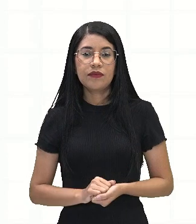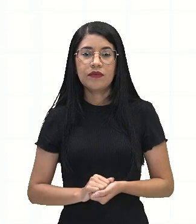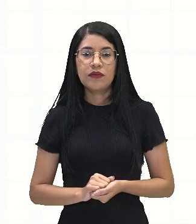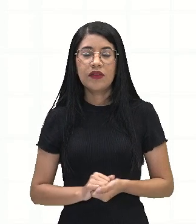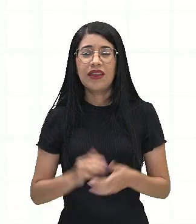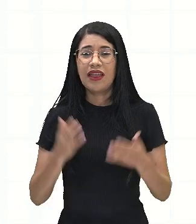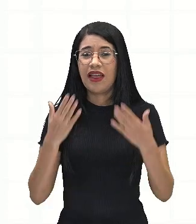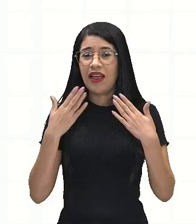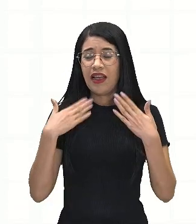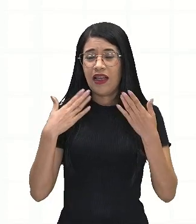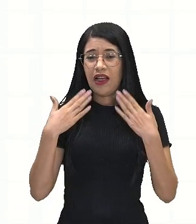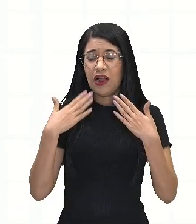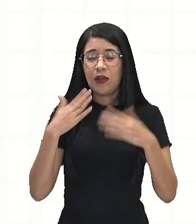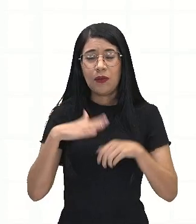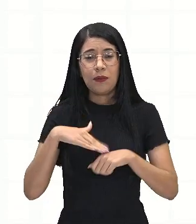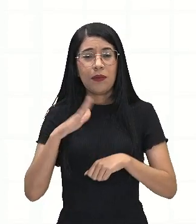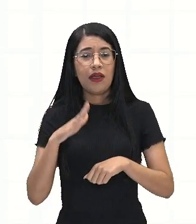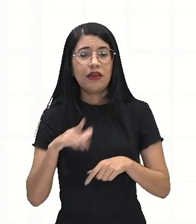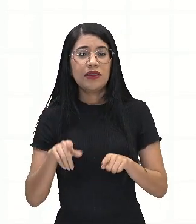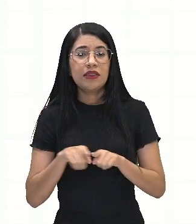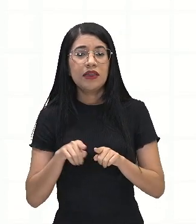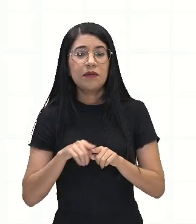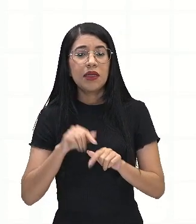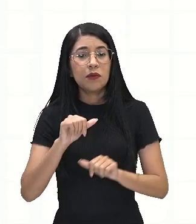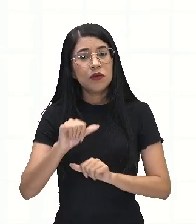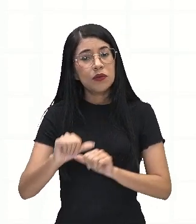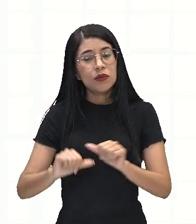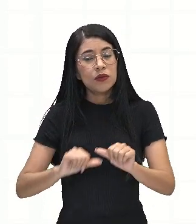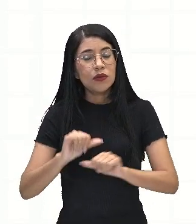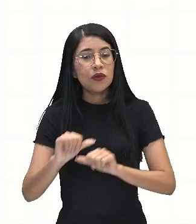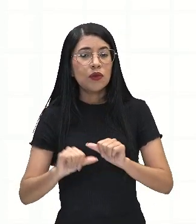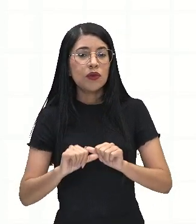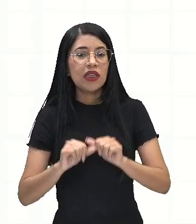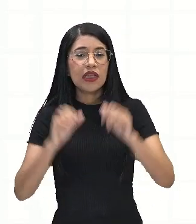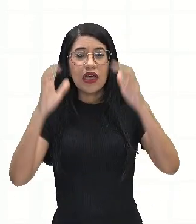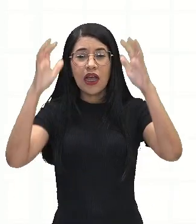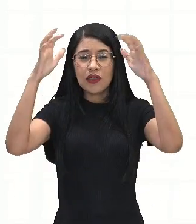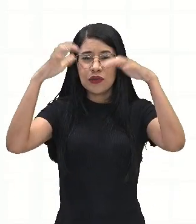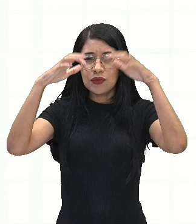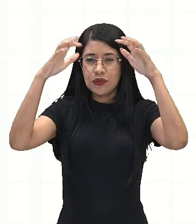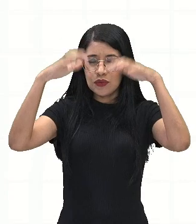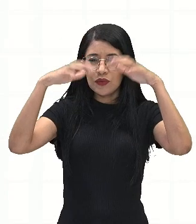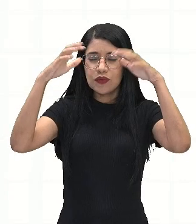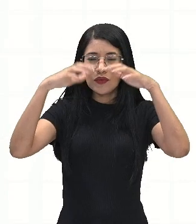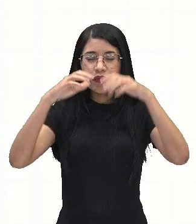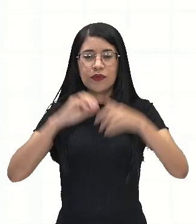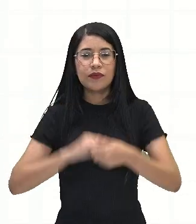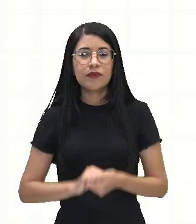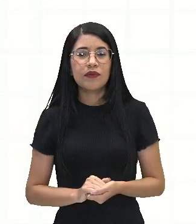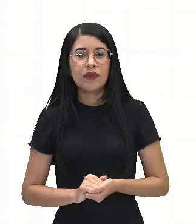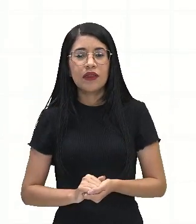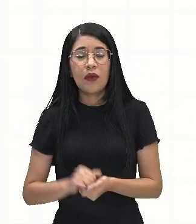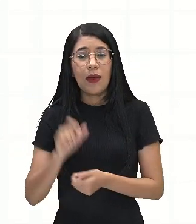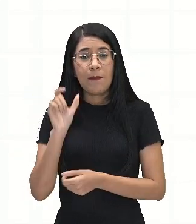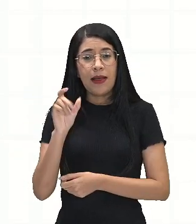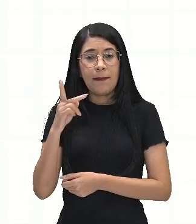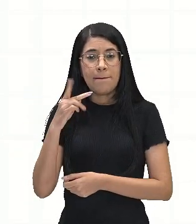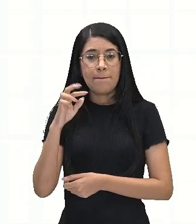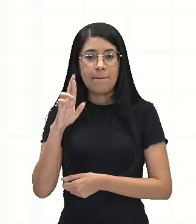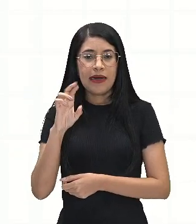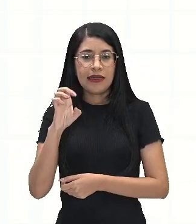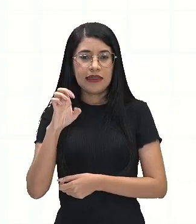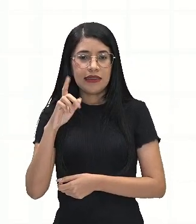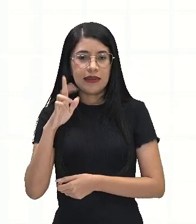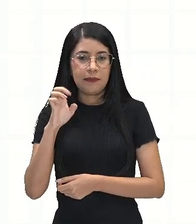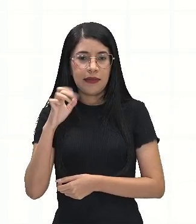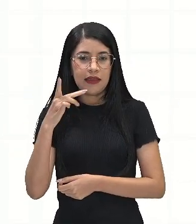mais quente. Nós temos mudanças no padrões de precipitação. Toda vez que vocês ouvirem falar em